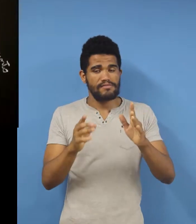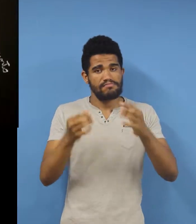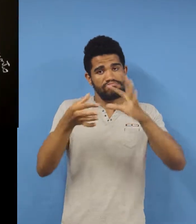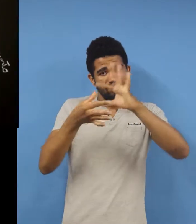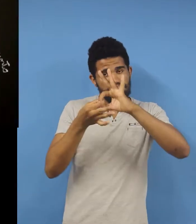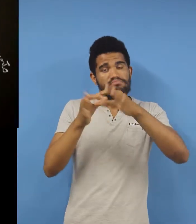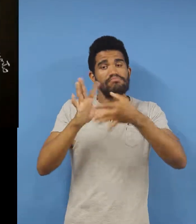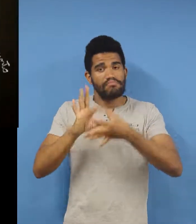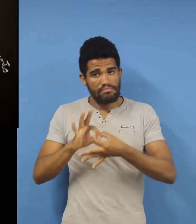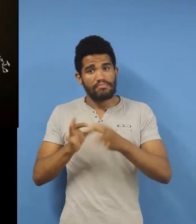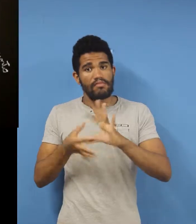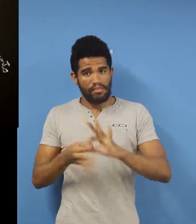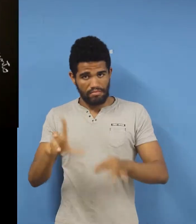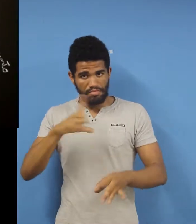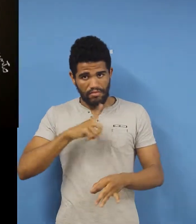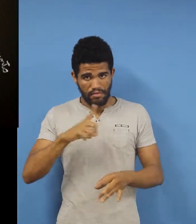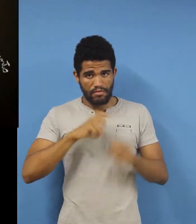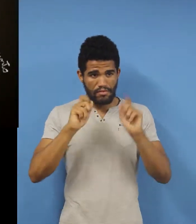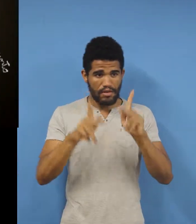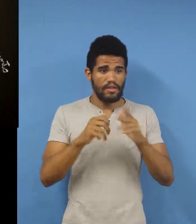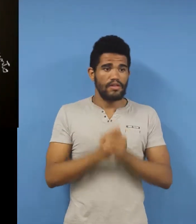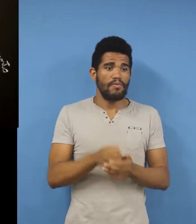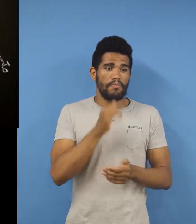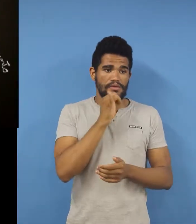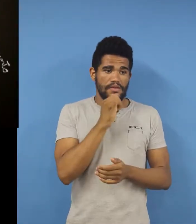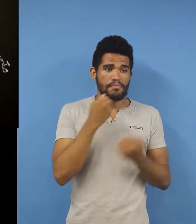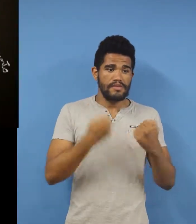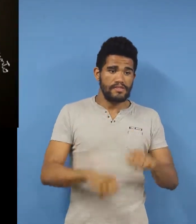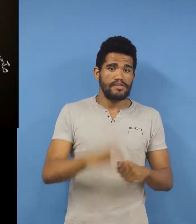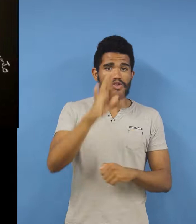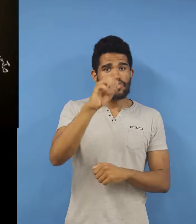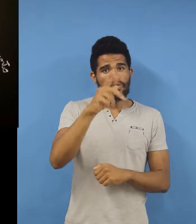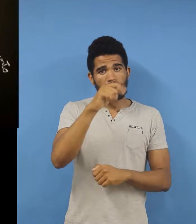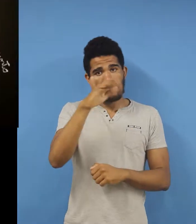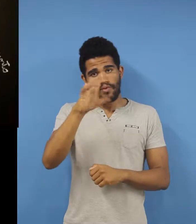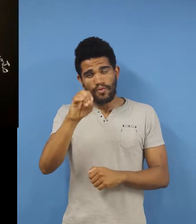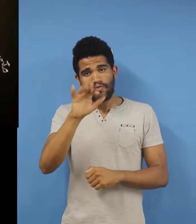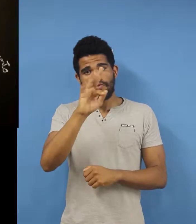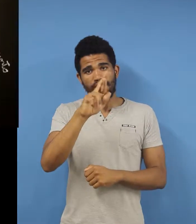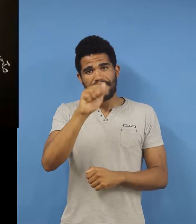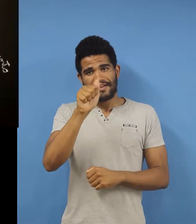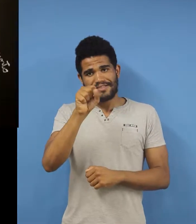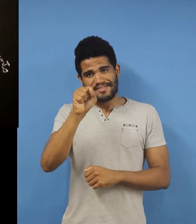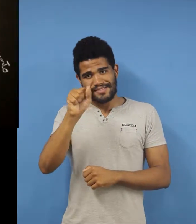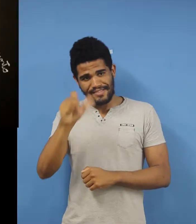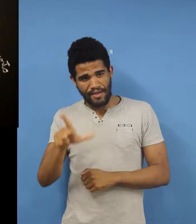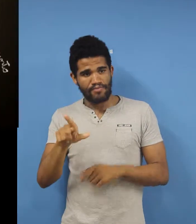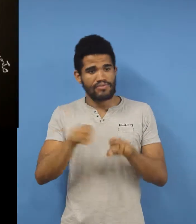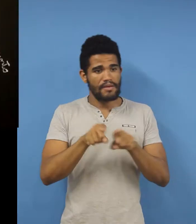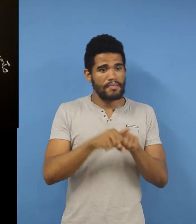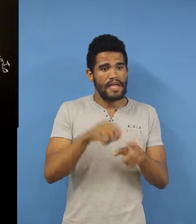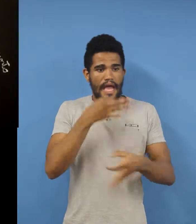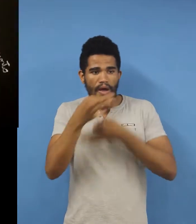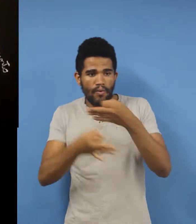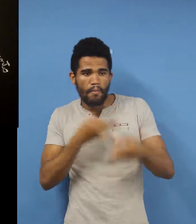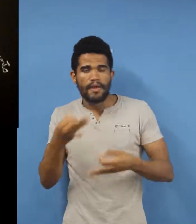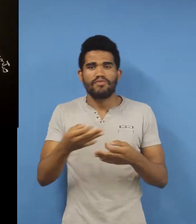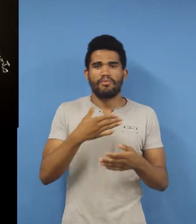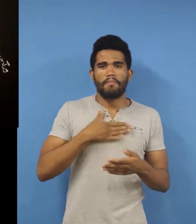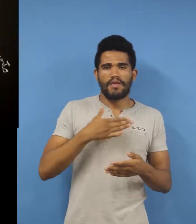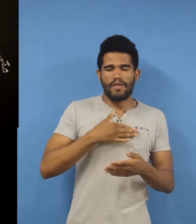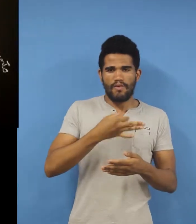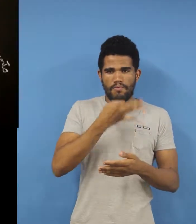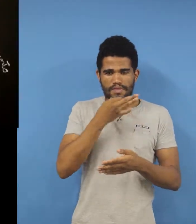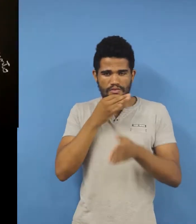você, tá? Então, eu preciso de, assim como a estrutura da introdução, ó. Mas essa aqui é a estrutura do desenvolvimento. Então, ó, eu preciso de um tópico